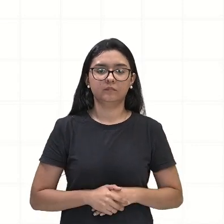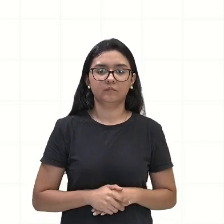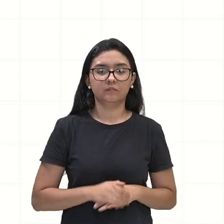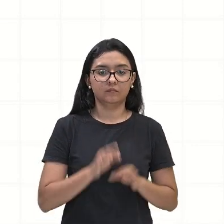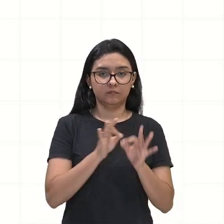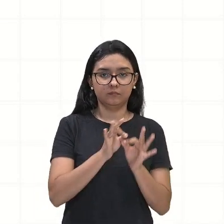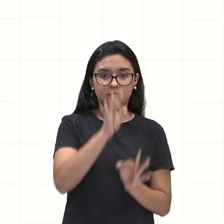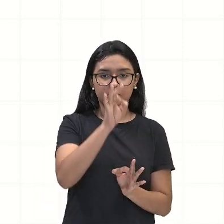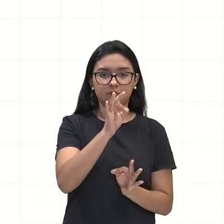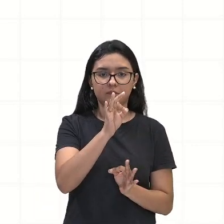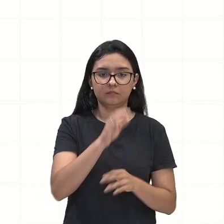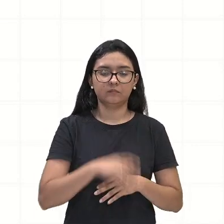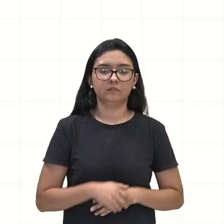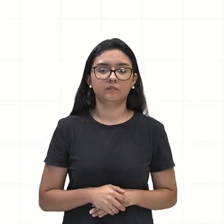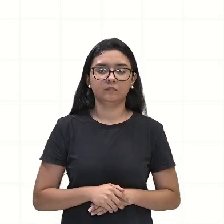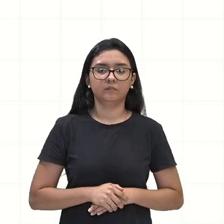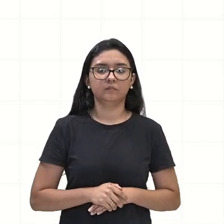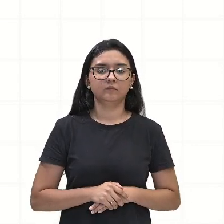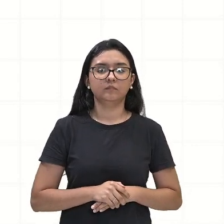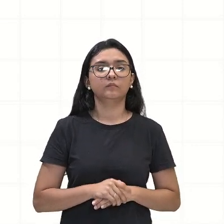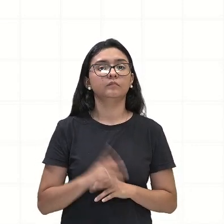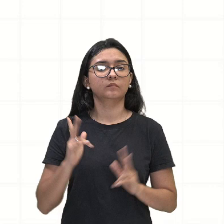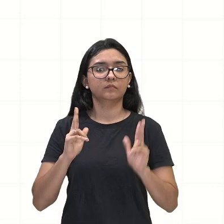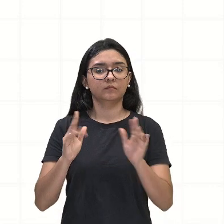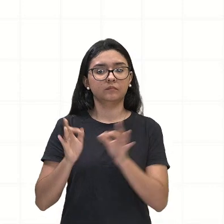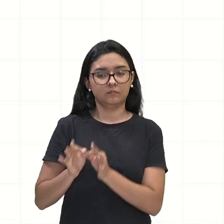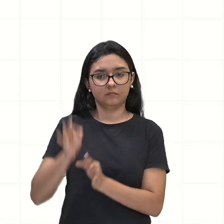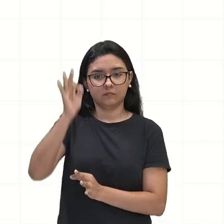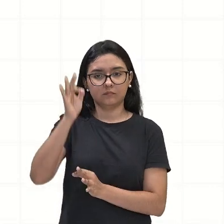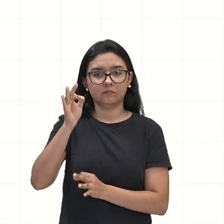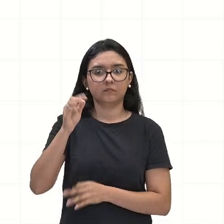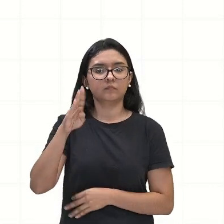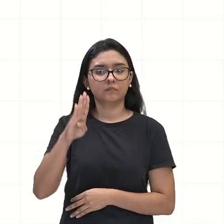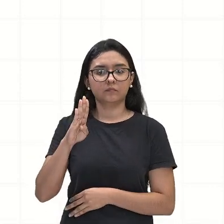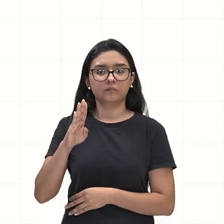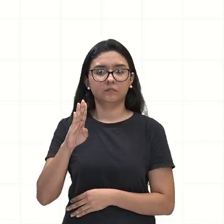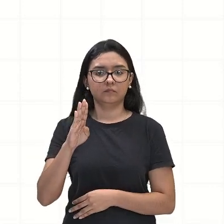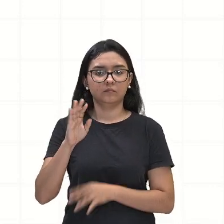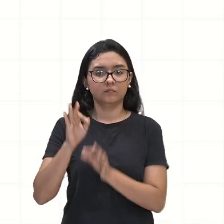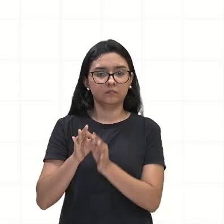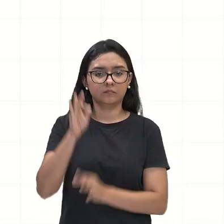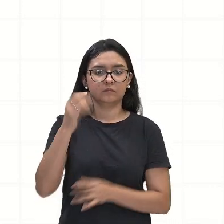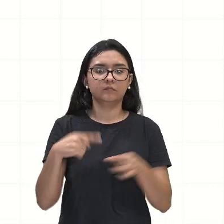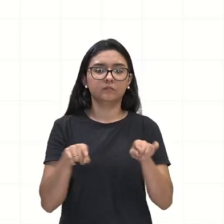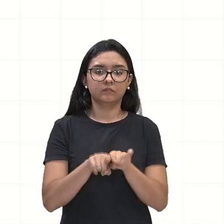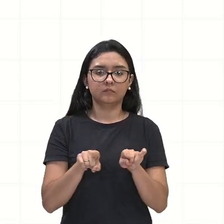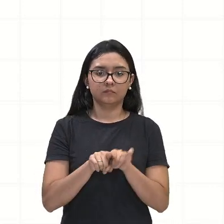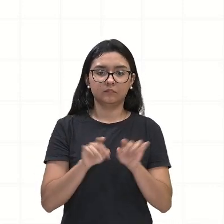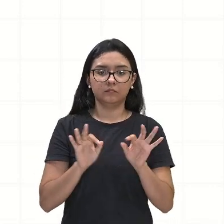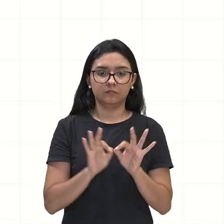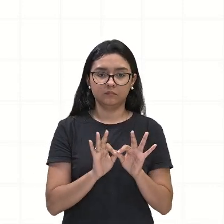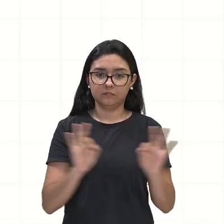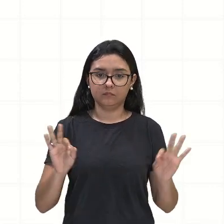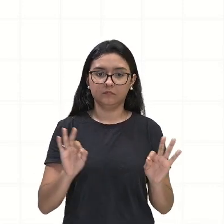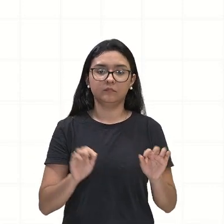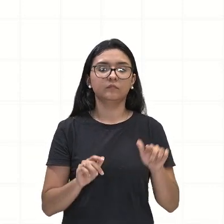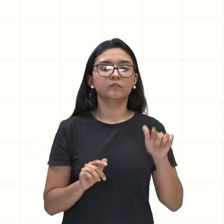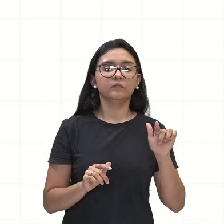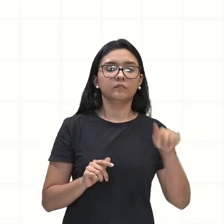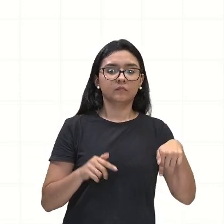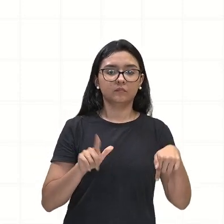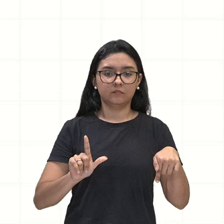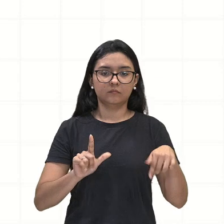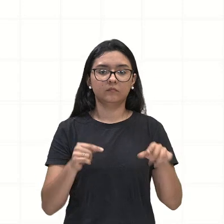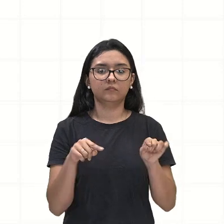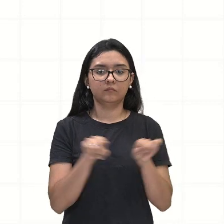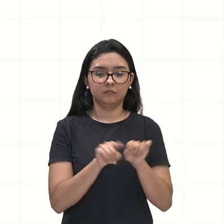vai ser proporcional a esse tamanho, beleza? Assim como esse tamanho tem que ser